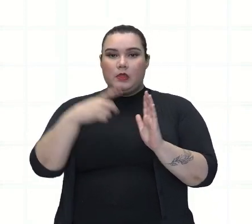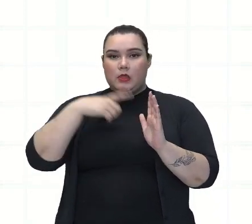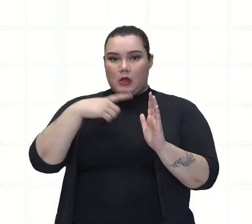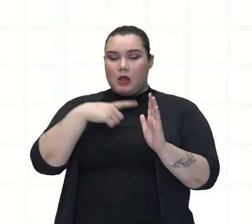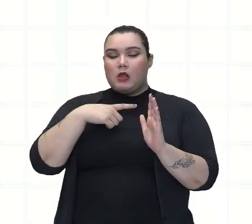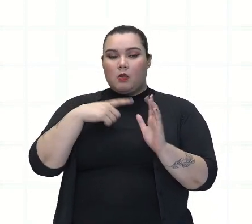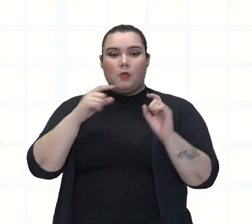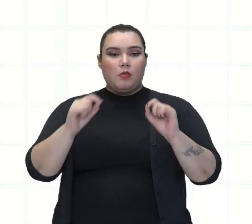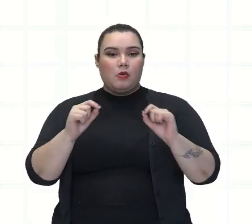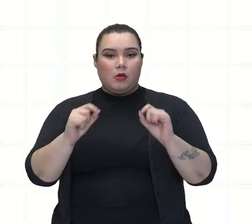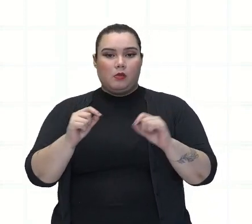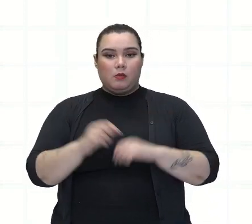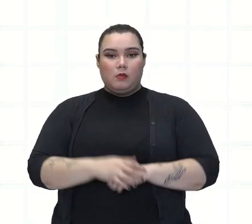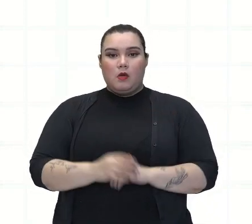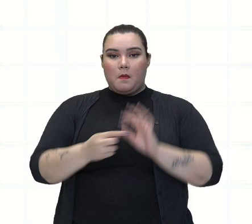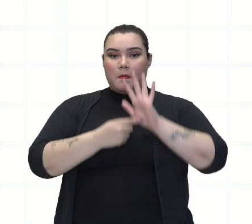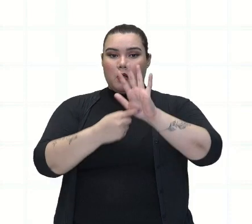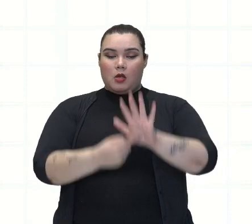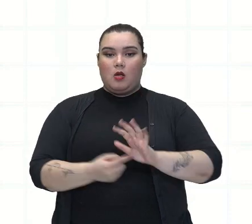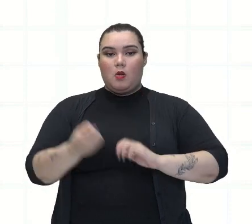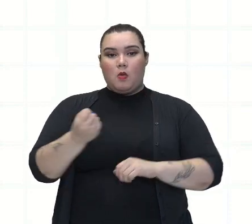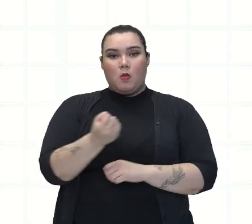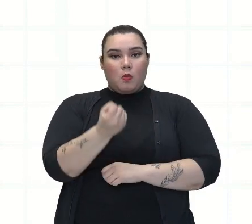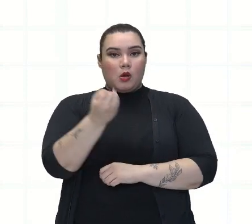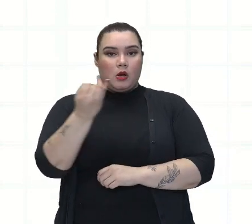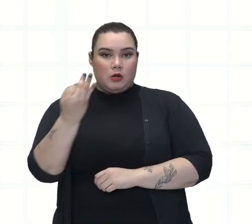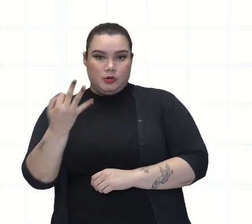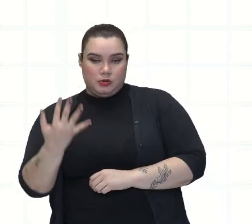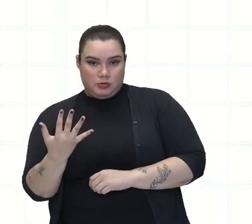sentido, apresenta um sentido